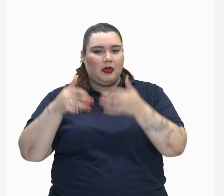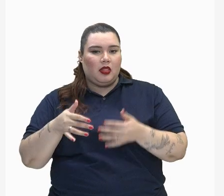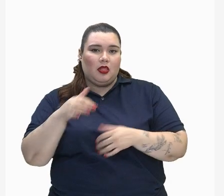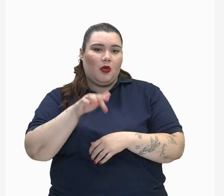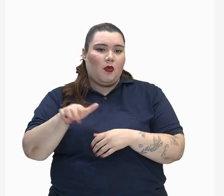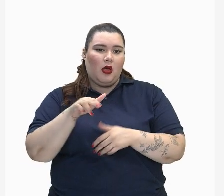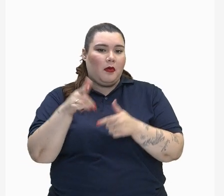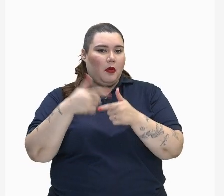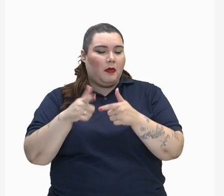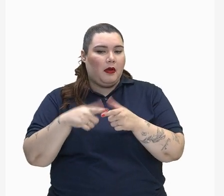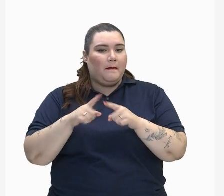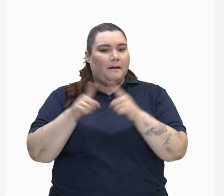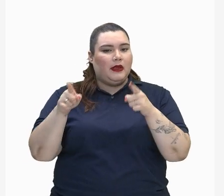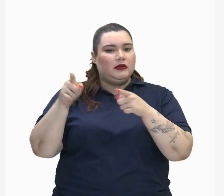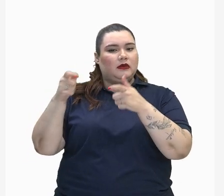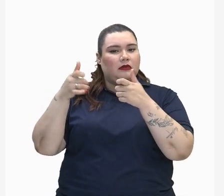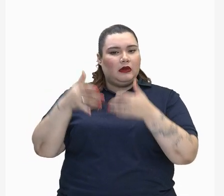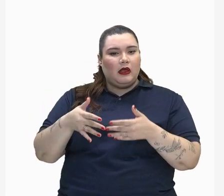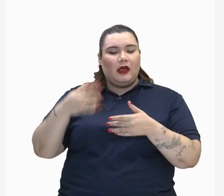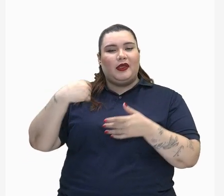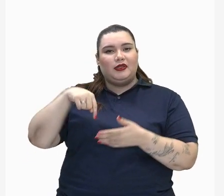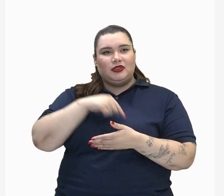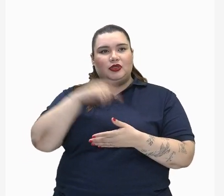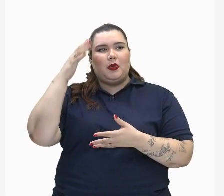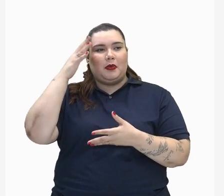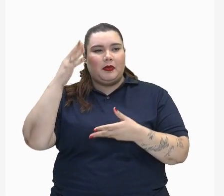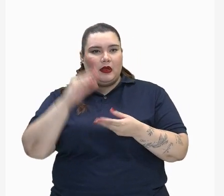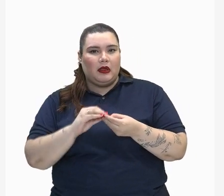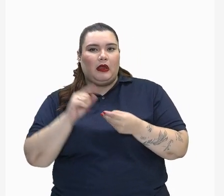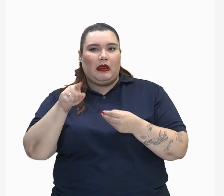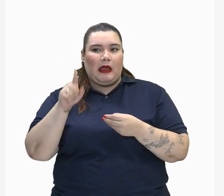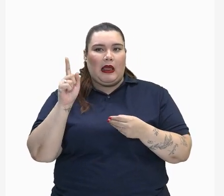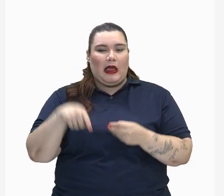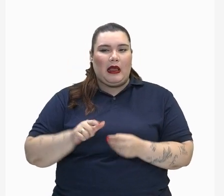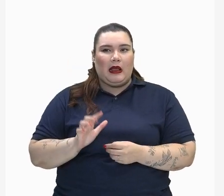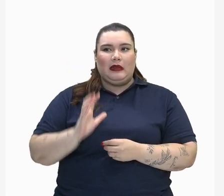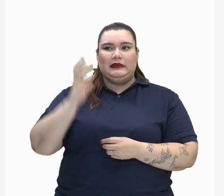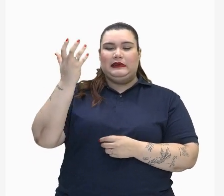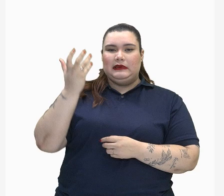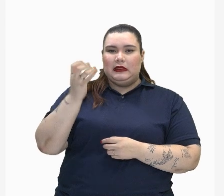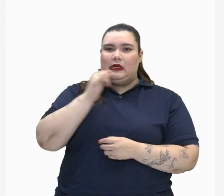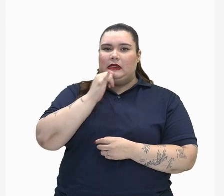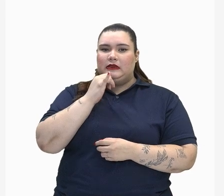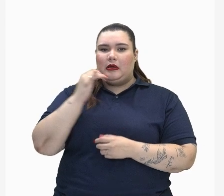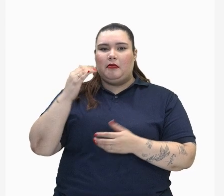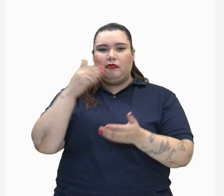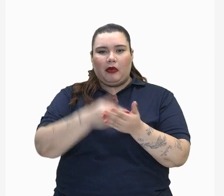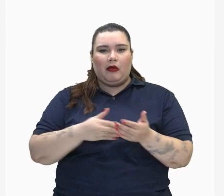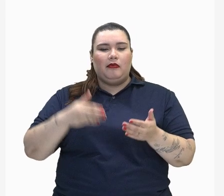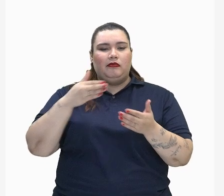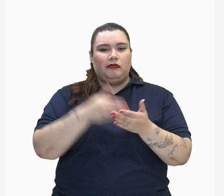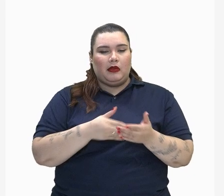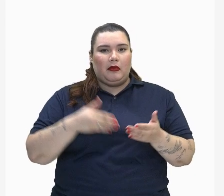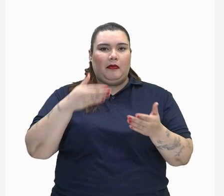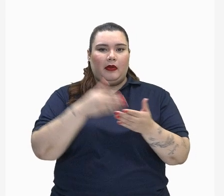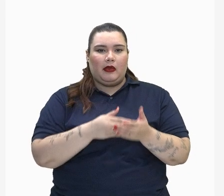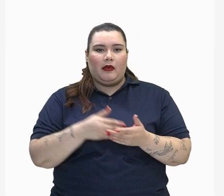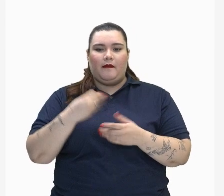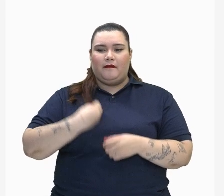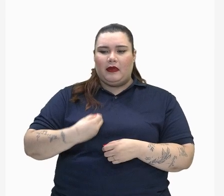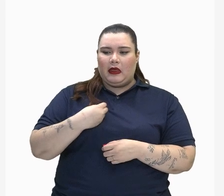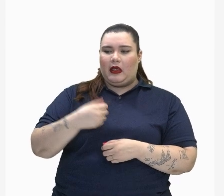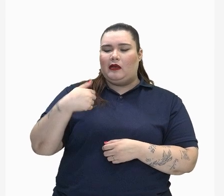é um problema, mas repete tantas vezes que a gente entende que foi algo marcante. Né? Pedra no meu